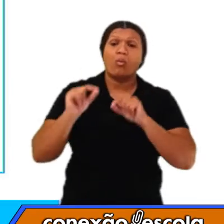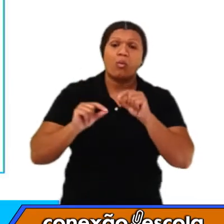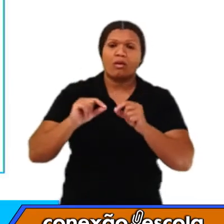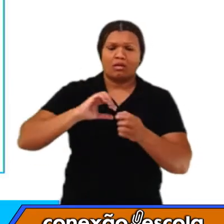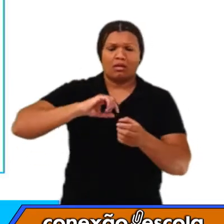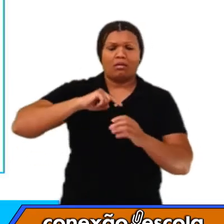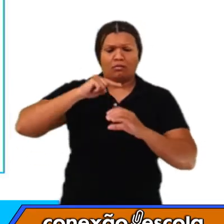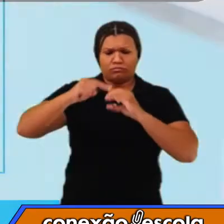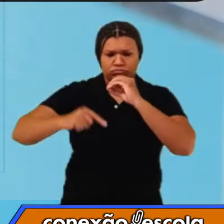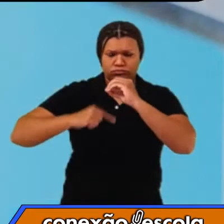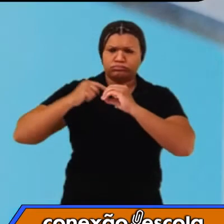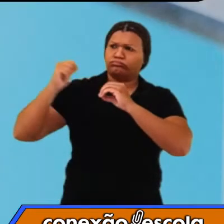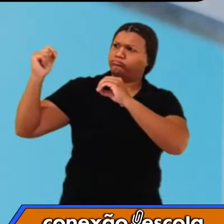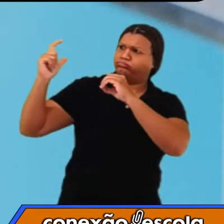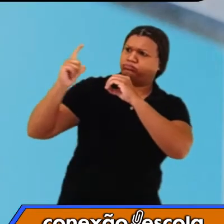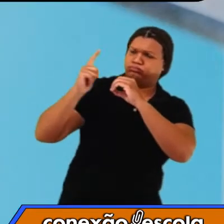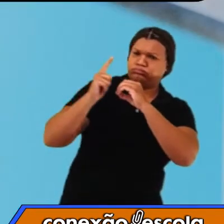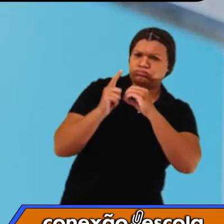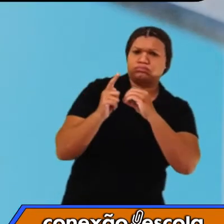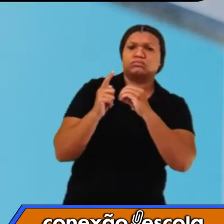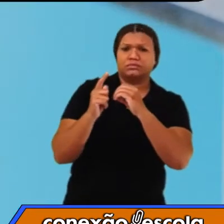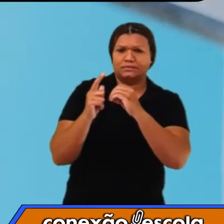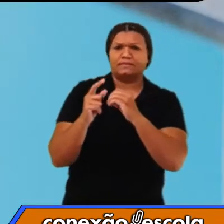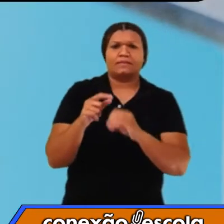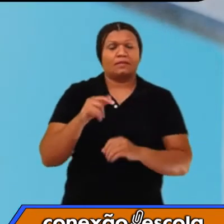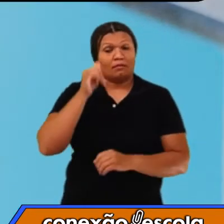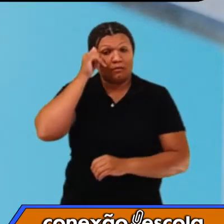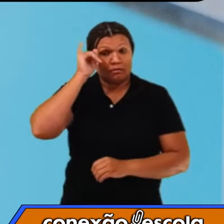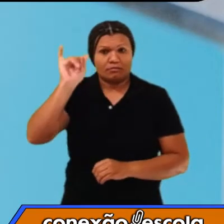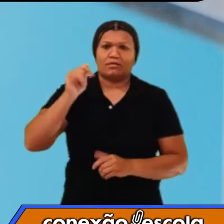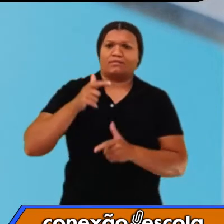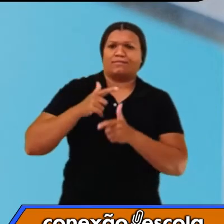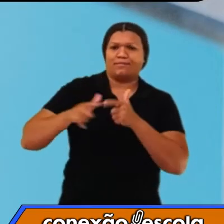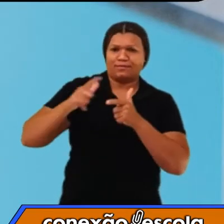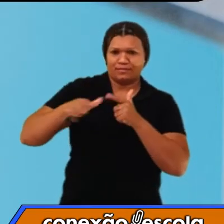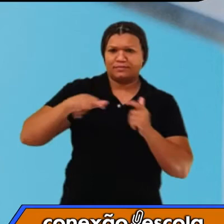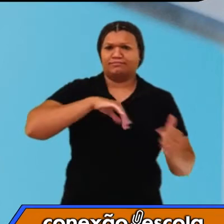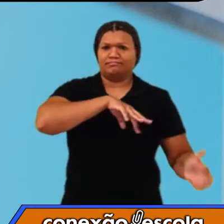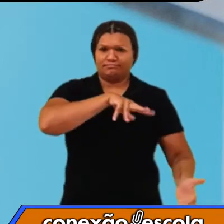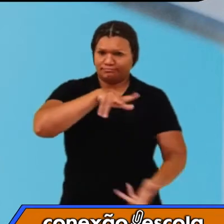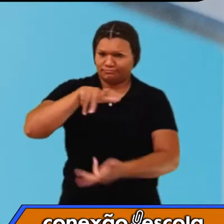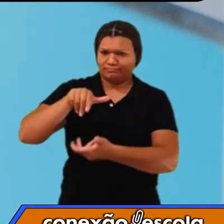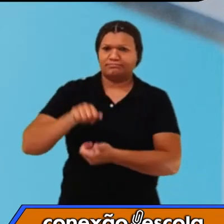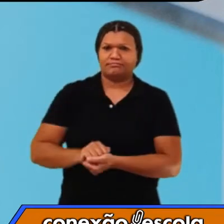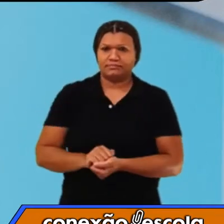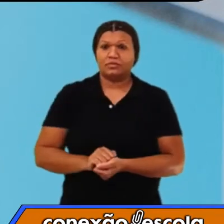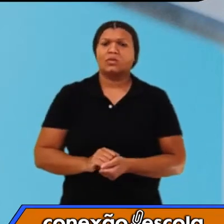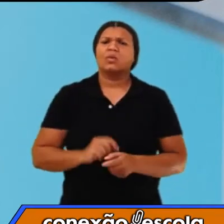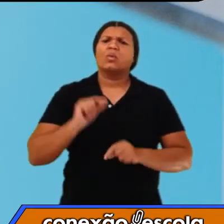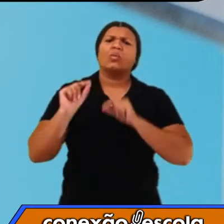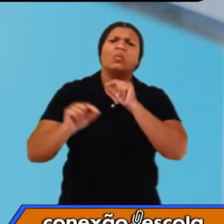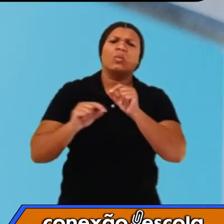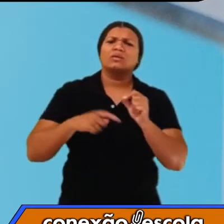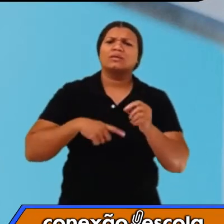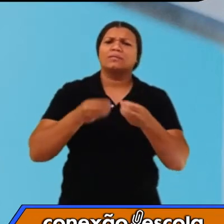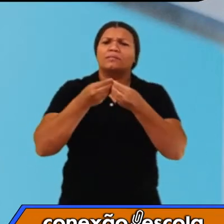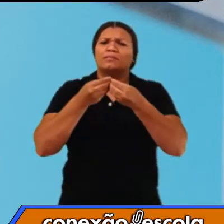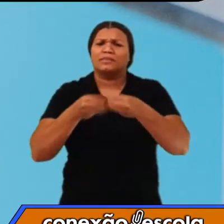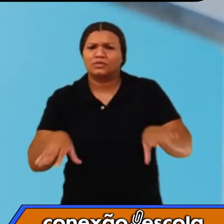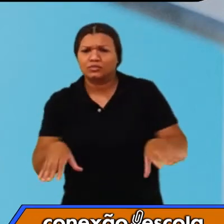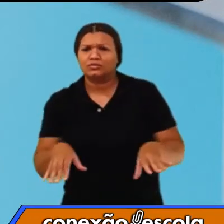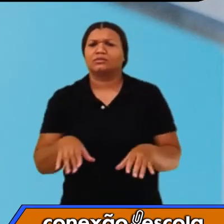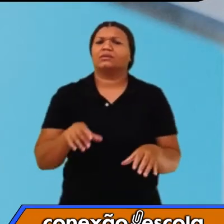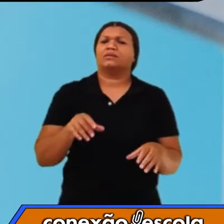e manutenção da vida no nosso planeta. O que prejudica essa camada de ozônio?